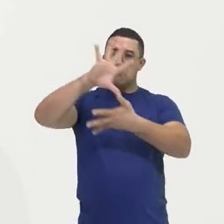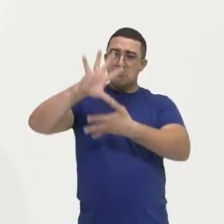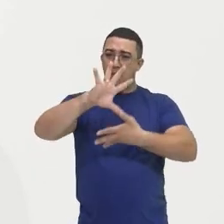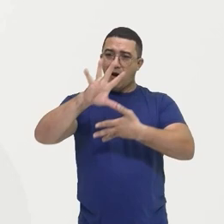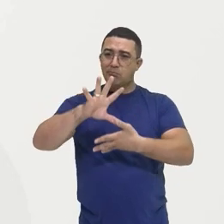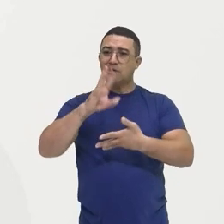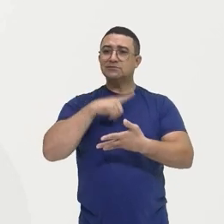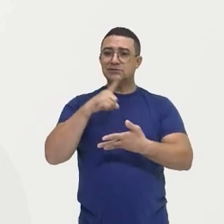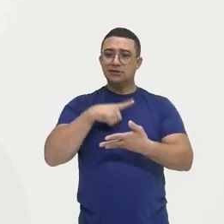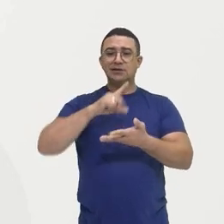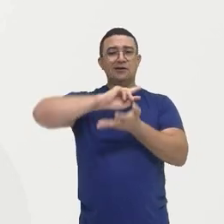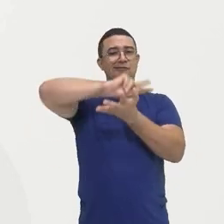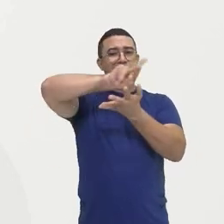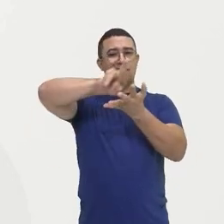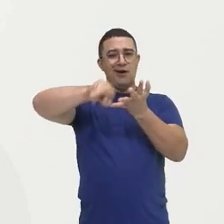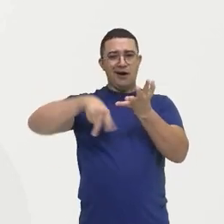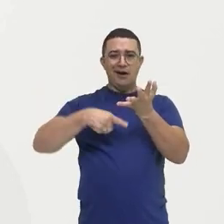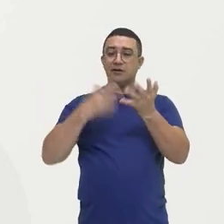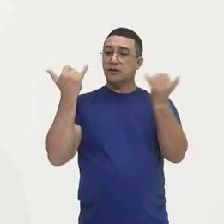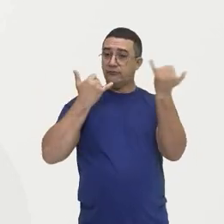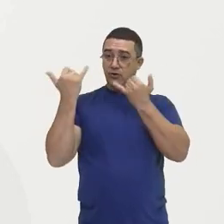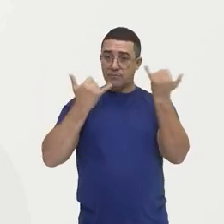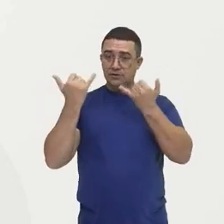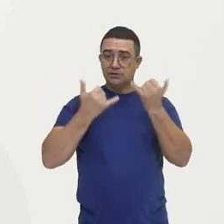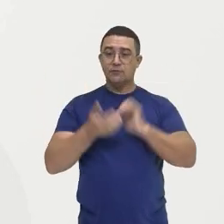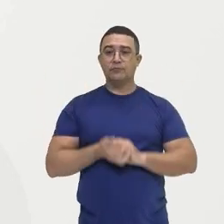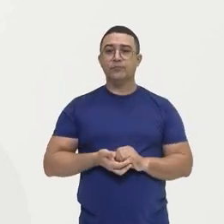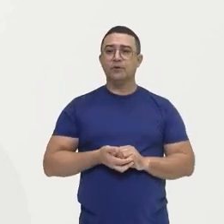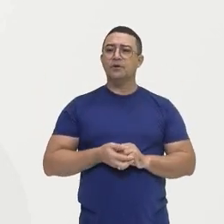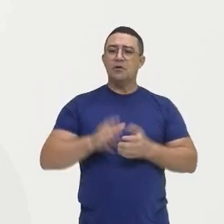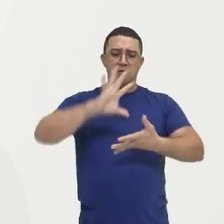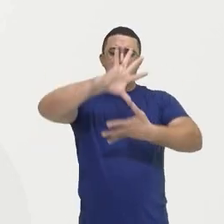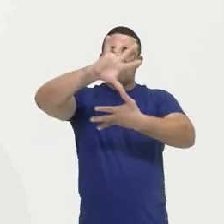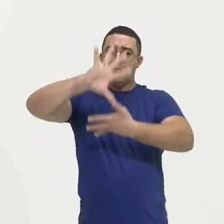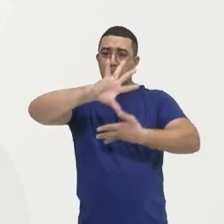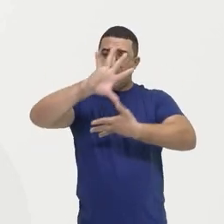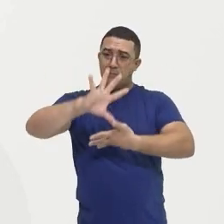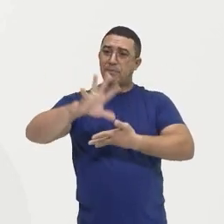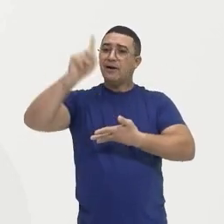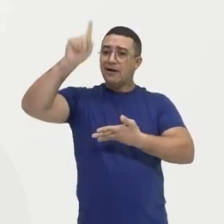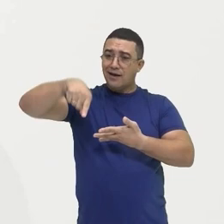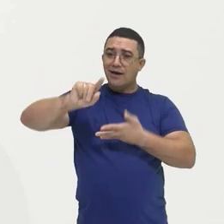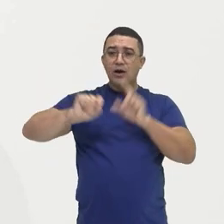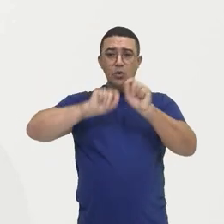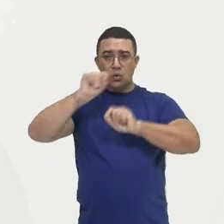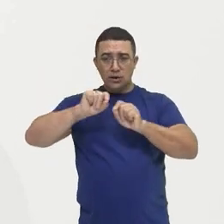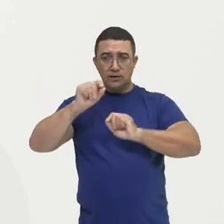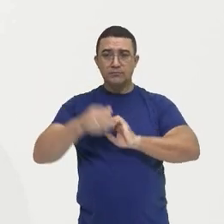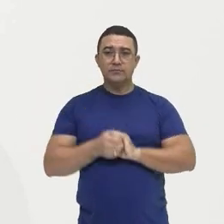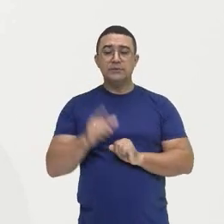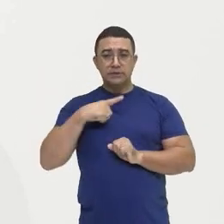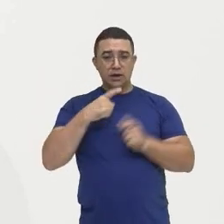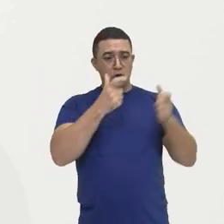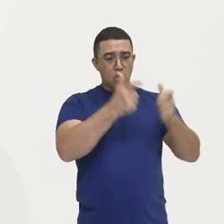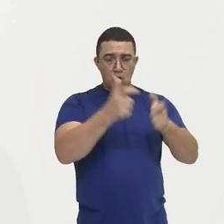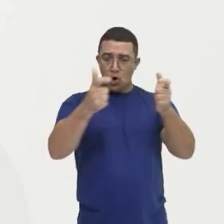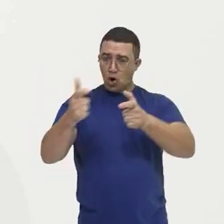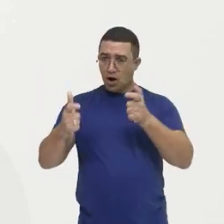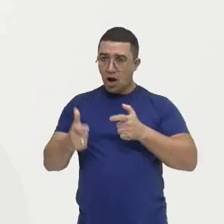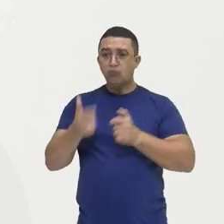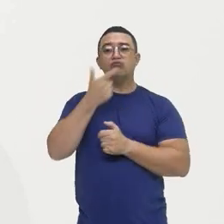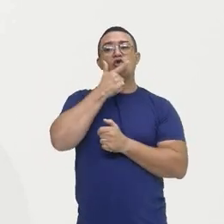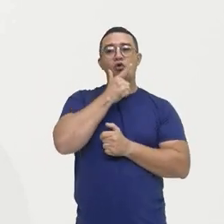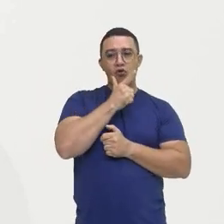que o mapa nada mais é que uma representação parcial, né? A gente tem ali um local e a gente